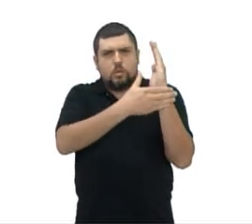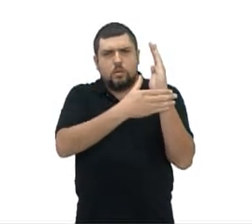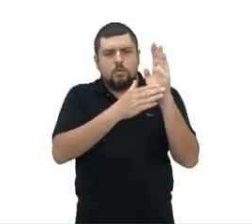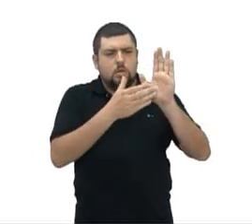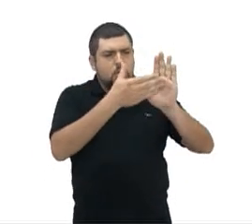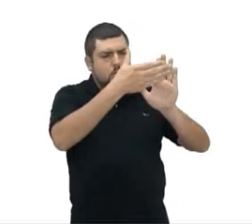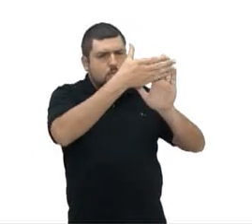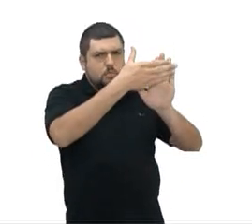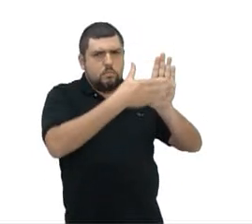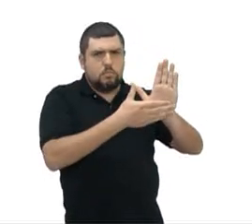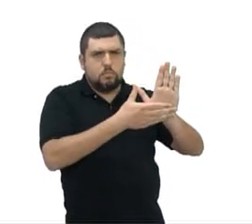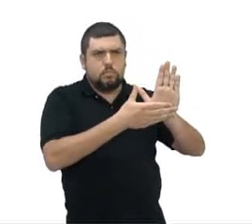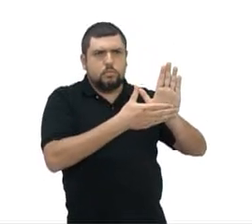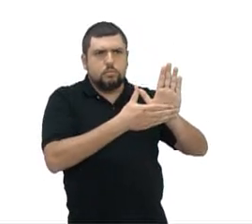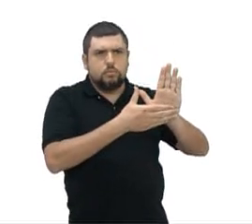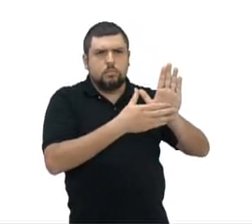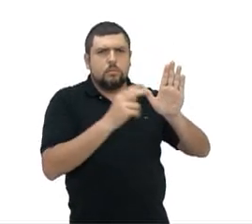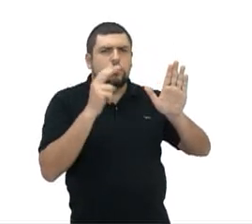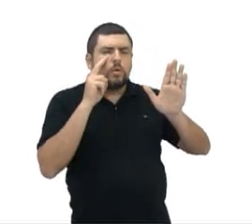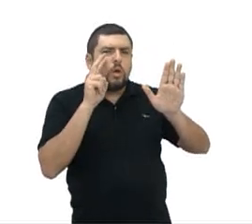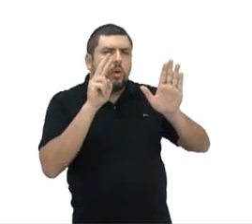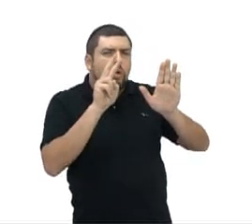Dessa pirâmide, desse templo, enfim,